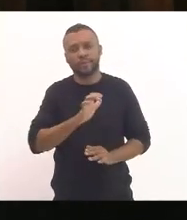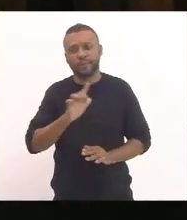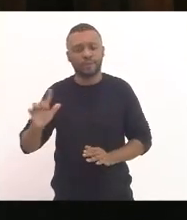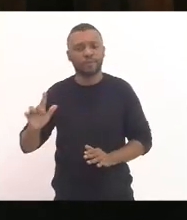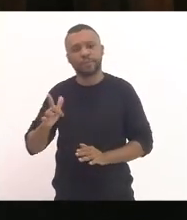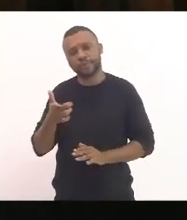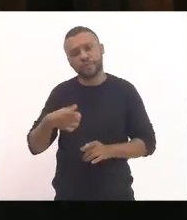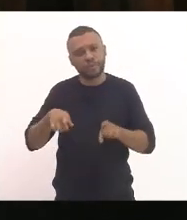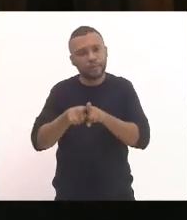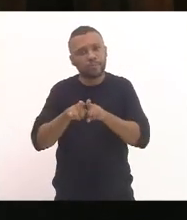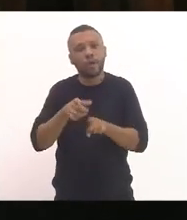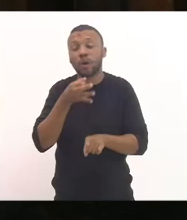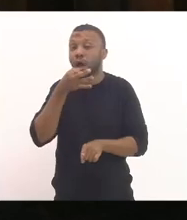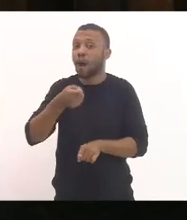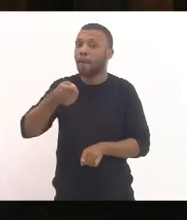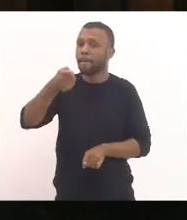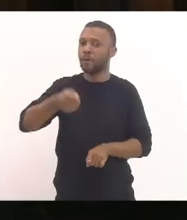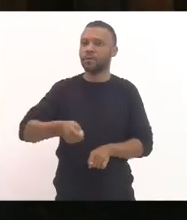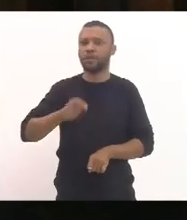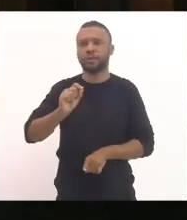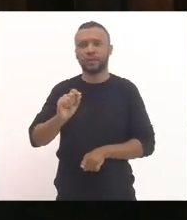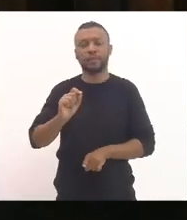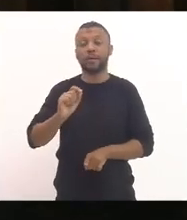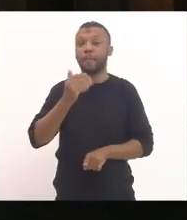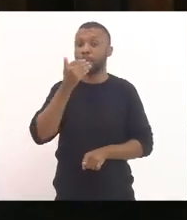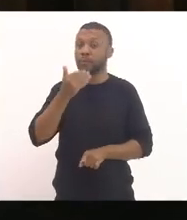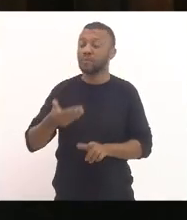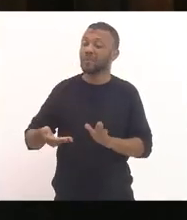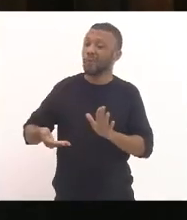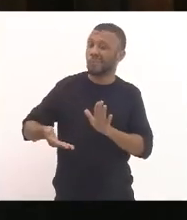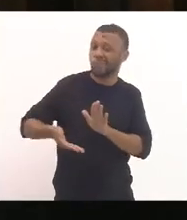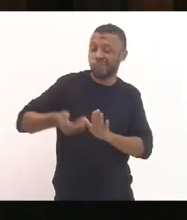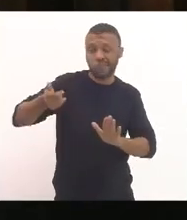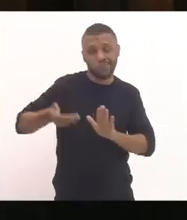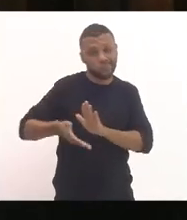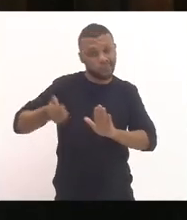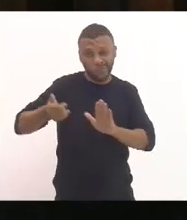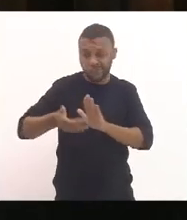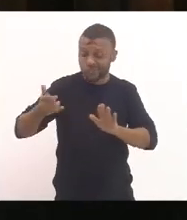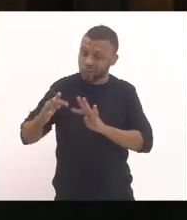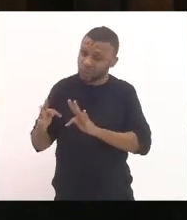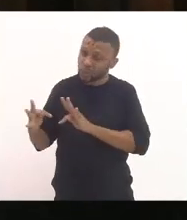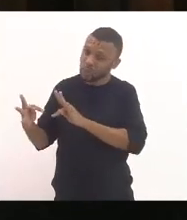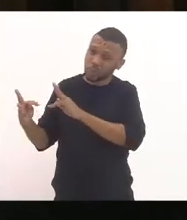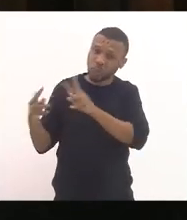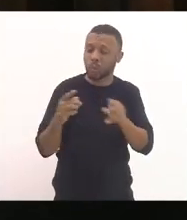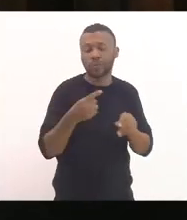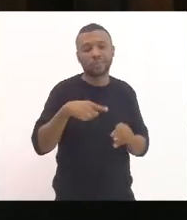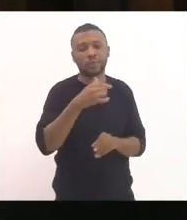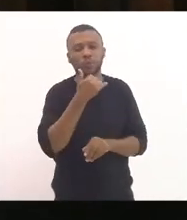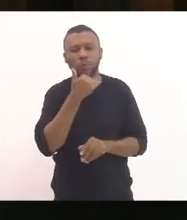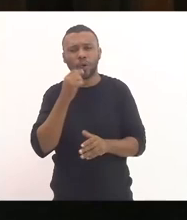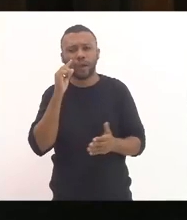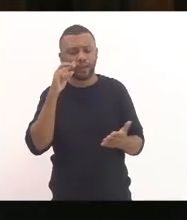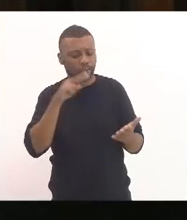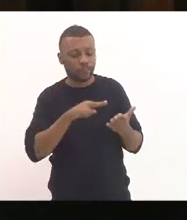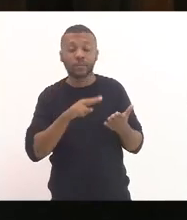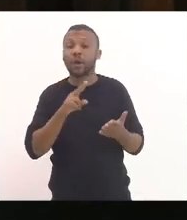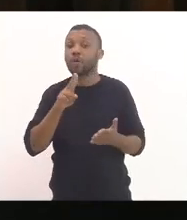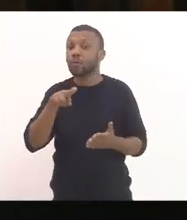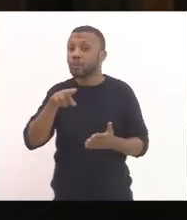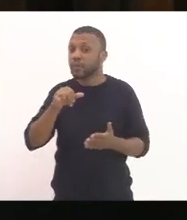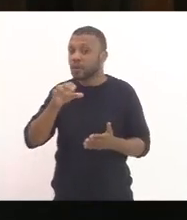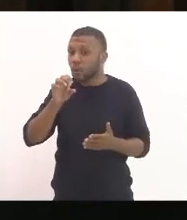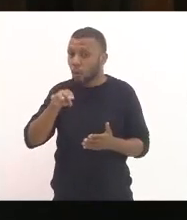aqui mantenho a o pão de supressão total né a supressão Total bons peraí a única ó